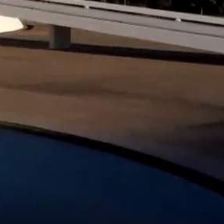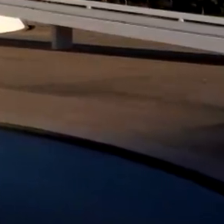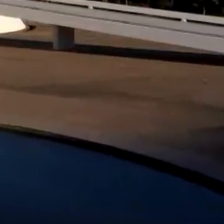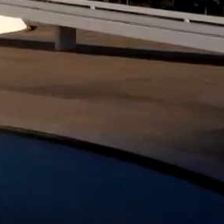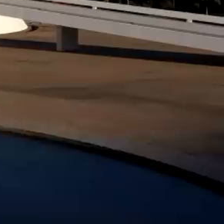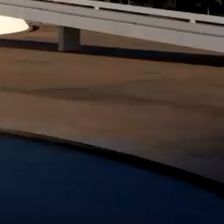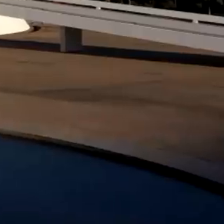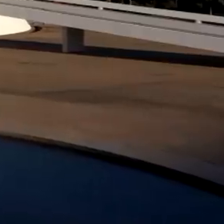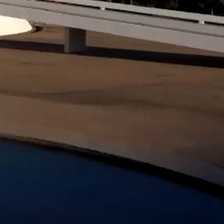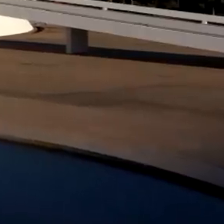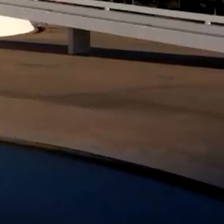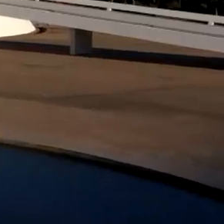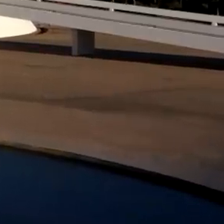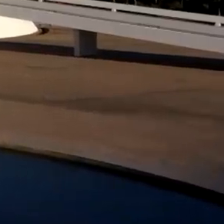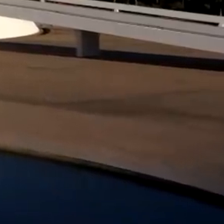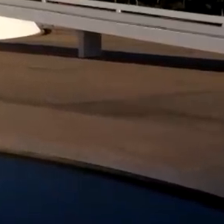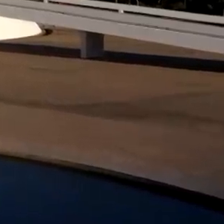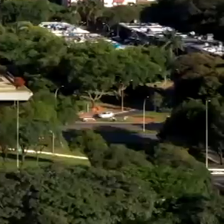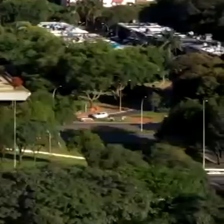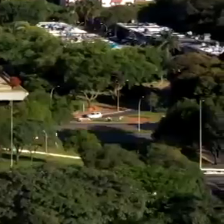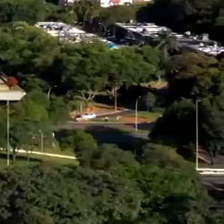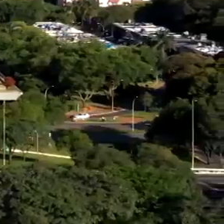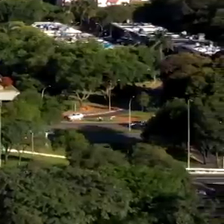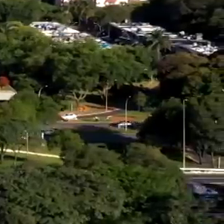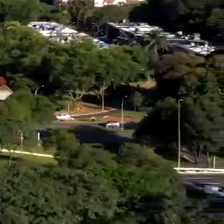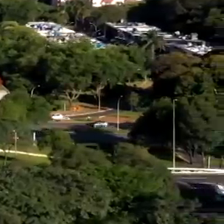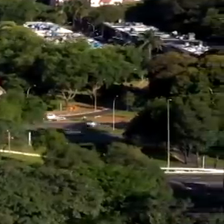Tchau, tchau.